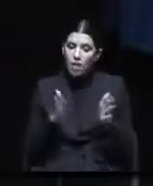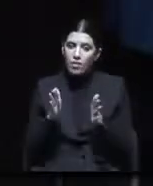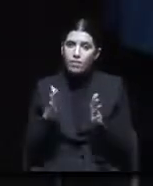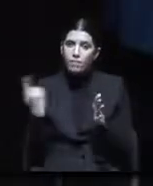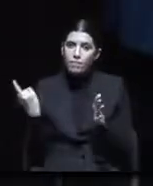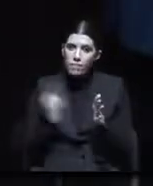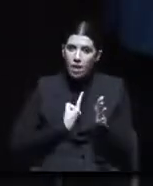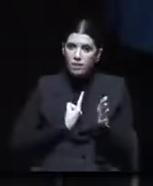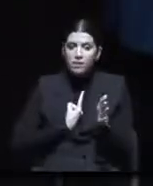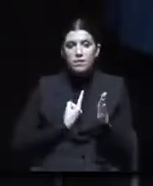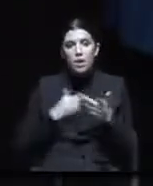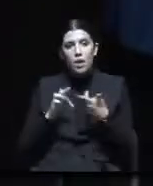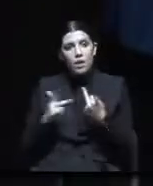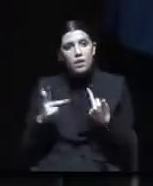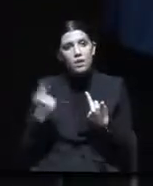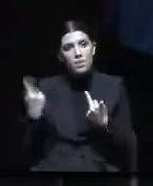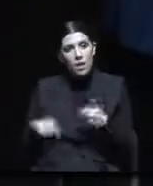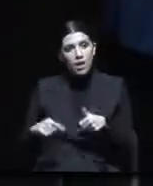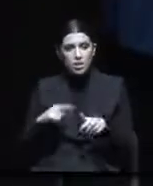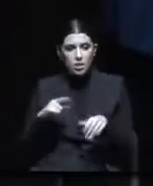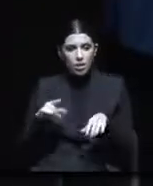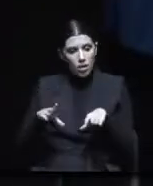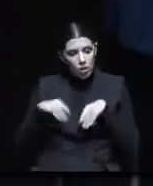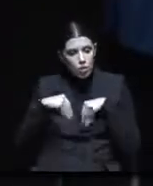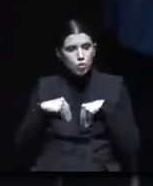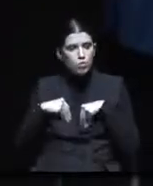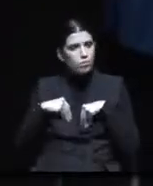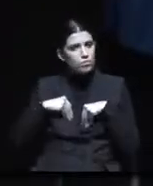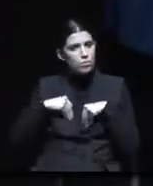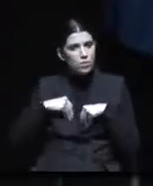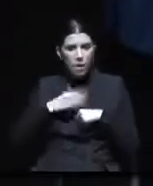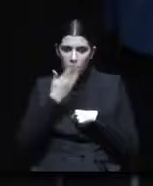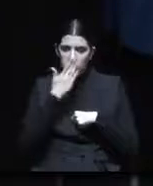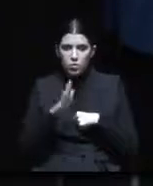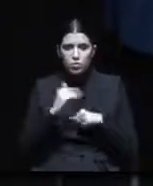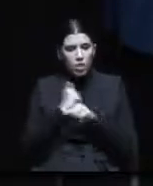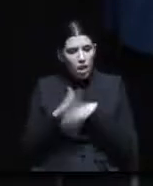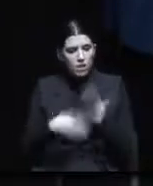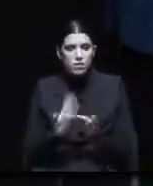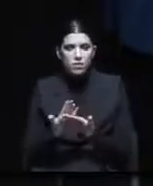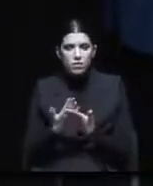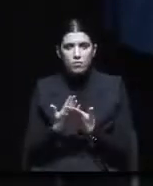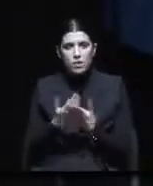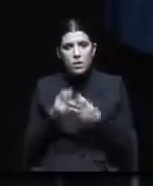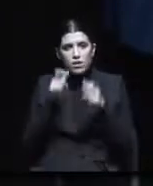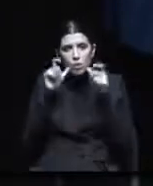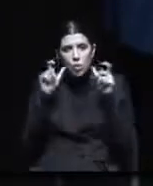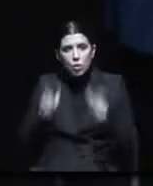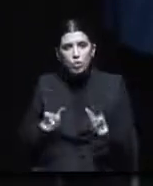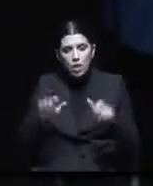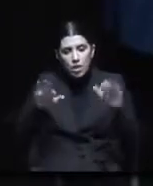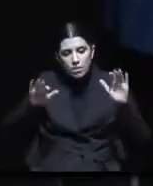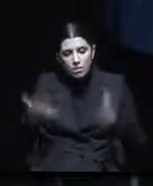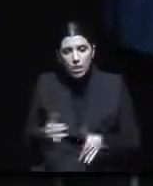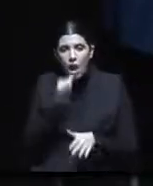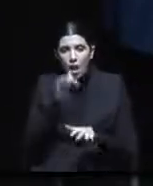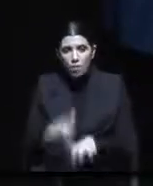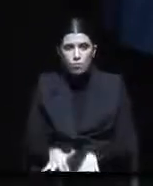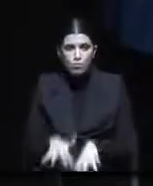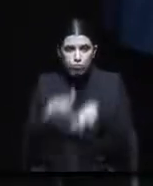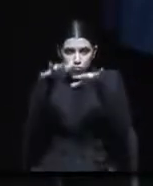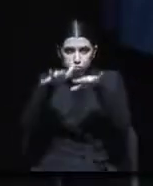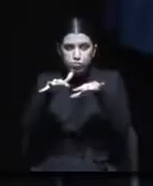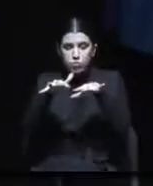é fundamental que a autarquia assuma um papel ativo para prevenir e minimizar as inundações e as suas